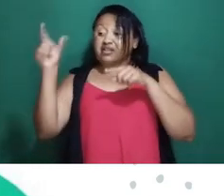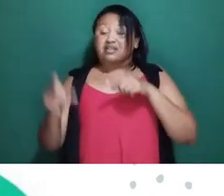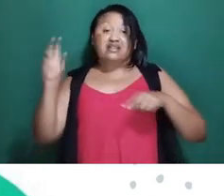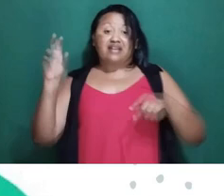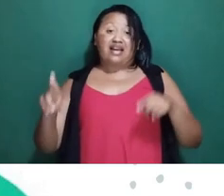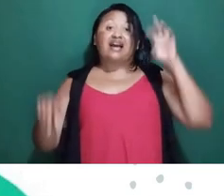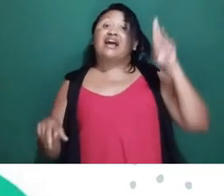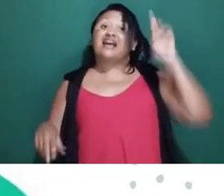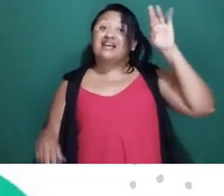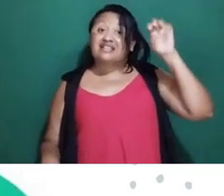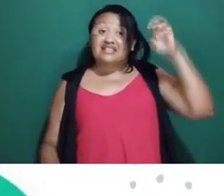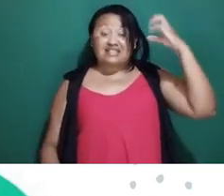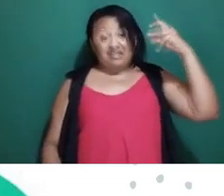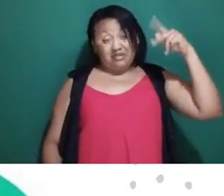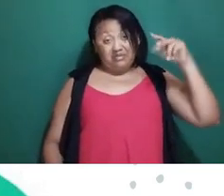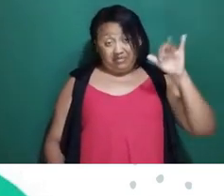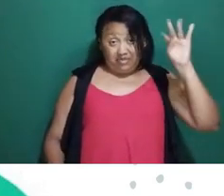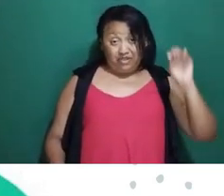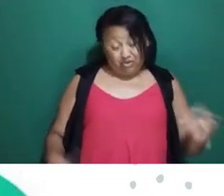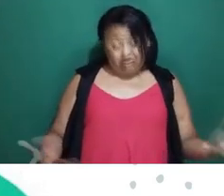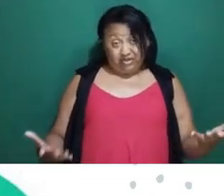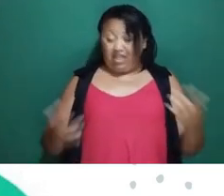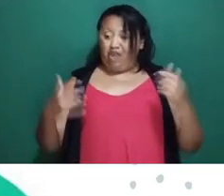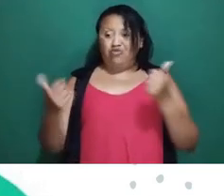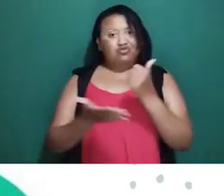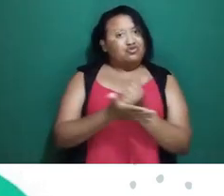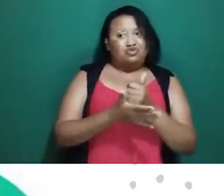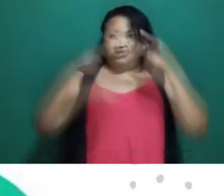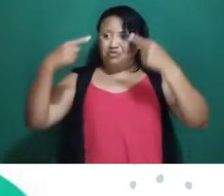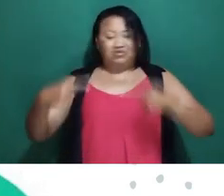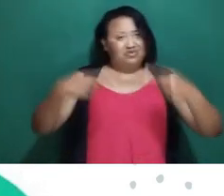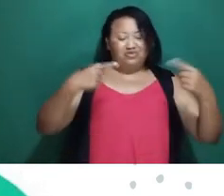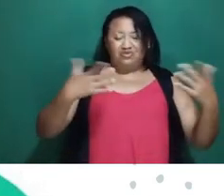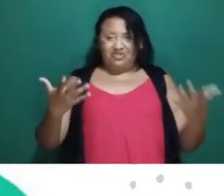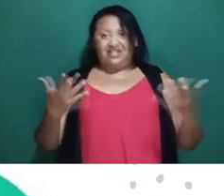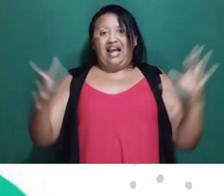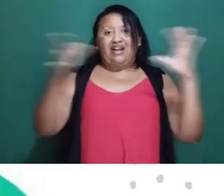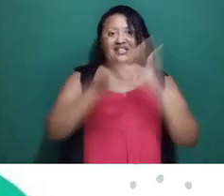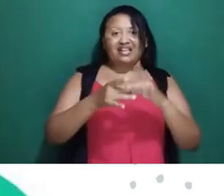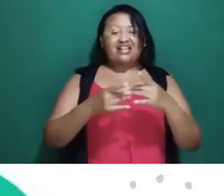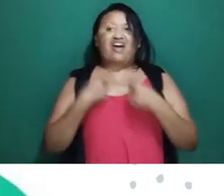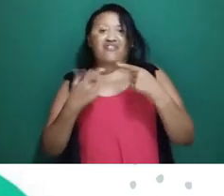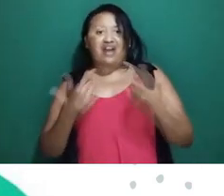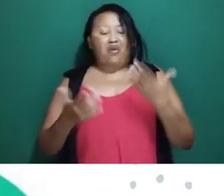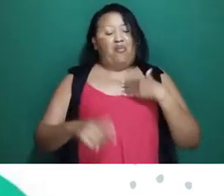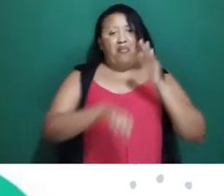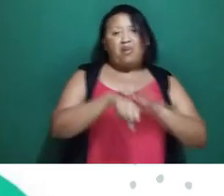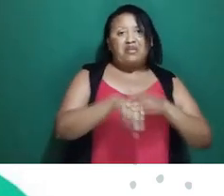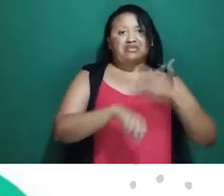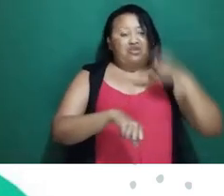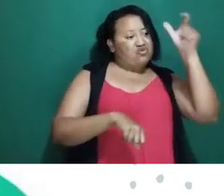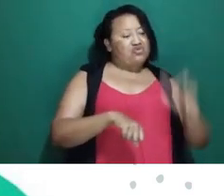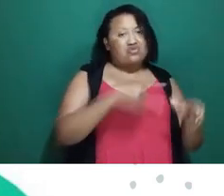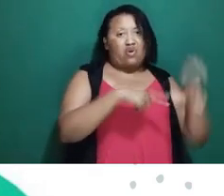pong aí que tá relacionado a a os atos né de fala uma hora eu sou emissor né